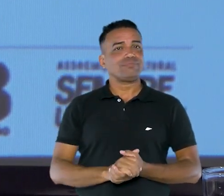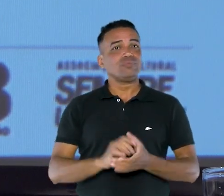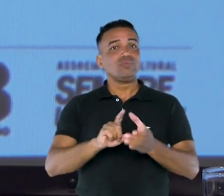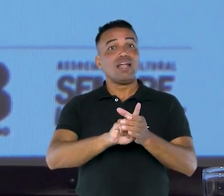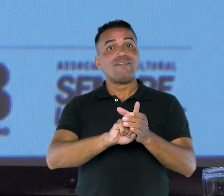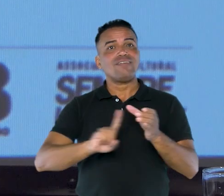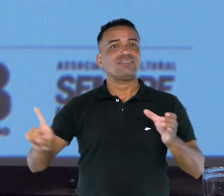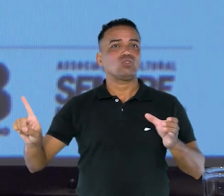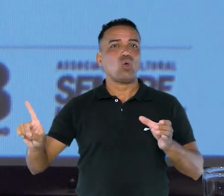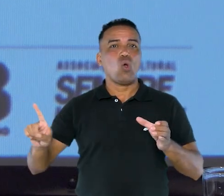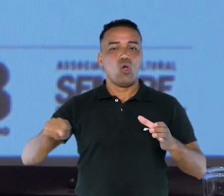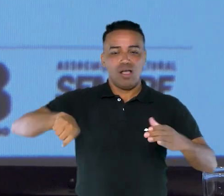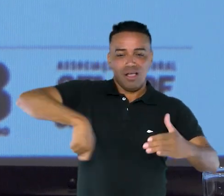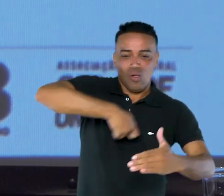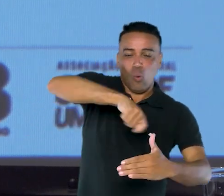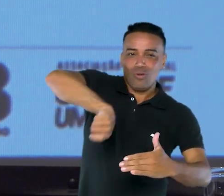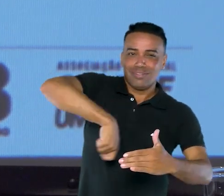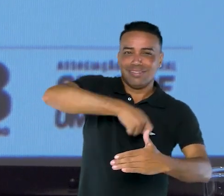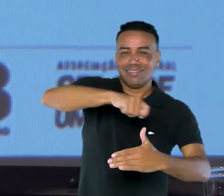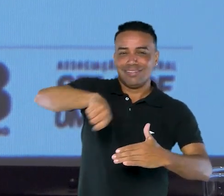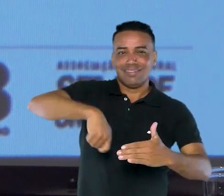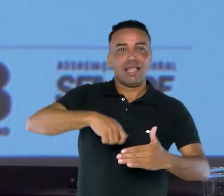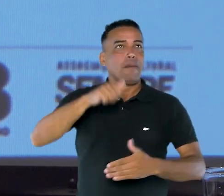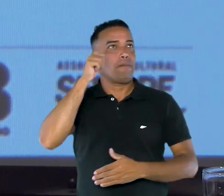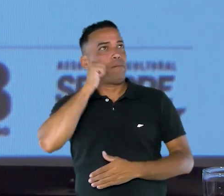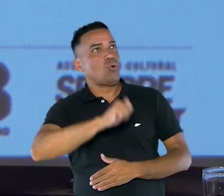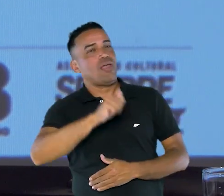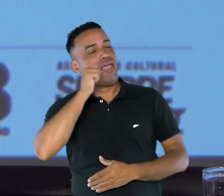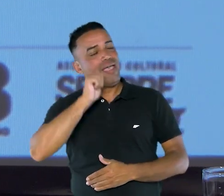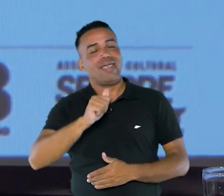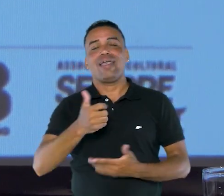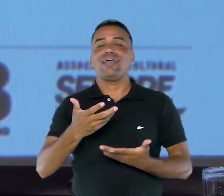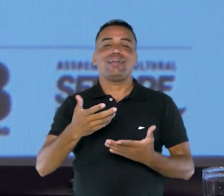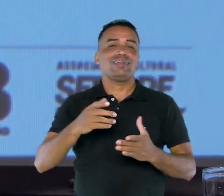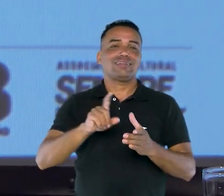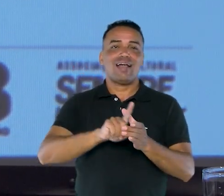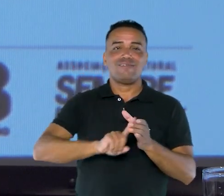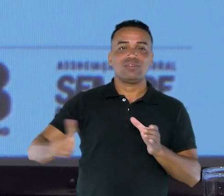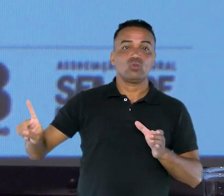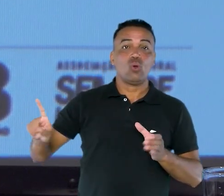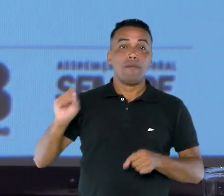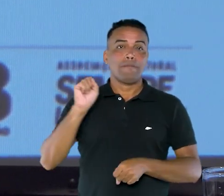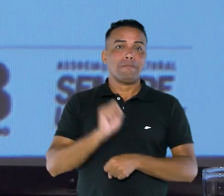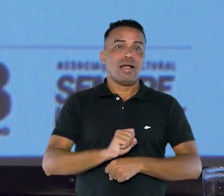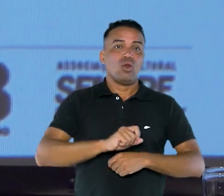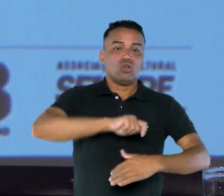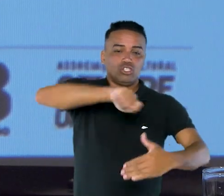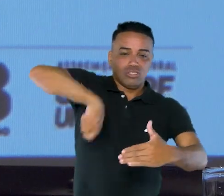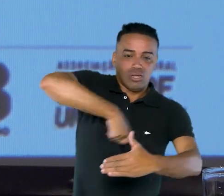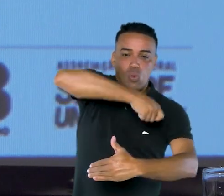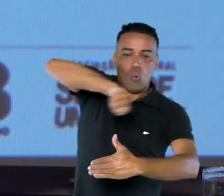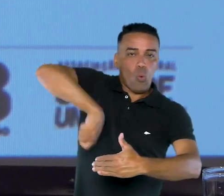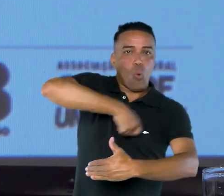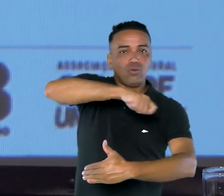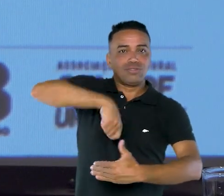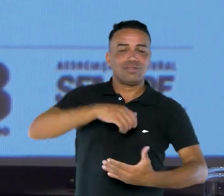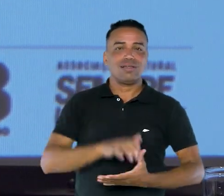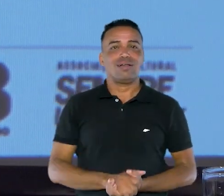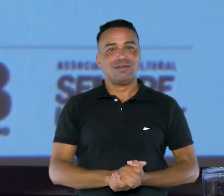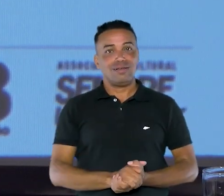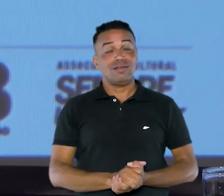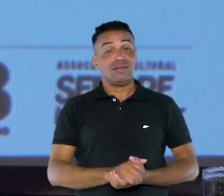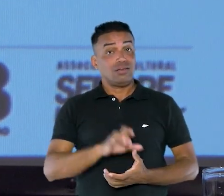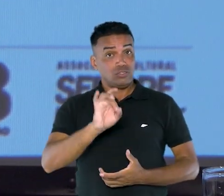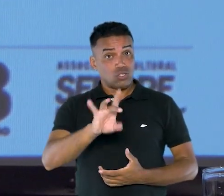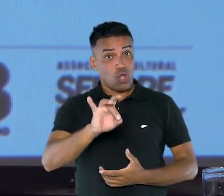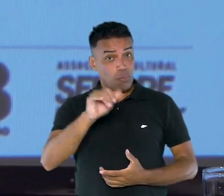se afastou da cozinha. Todas as pessoas, mulheres e tudo mais, a gente parou de cozinhar. Aí ela estava me falando num